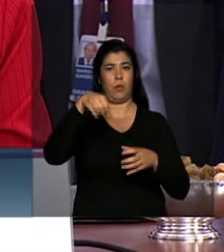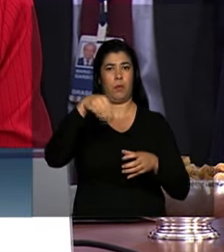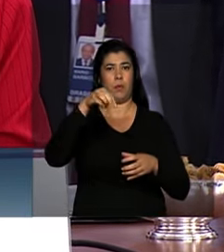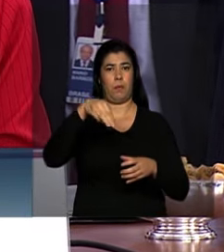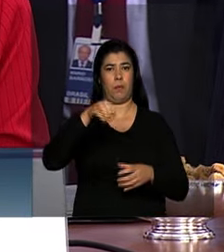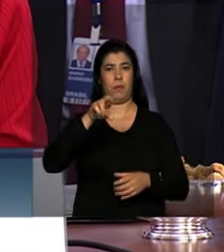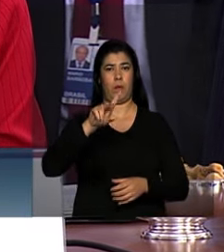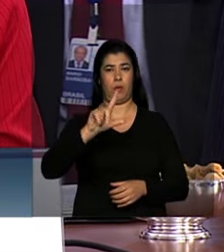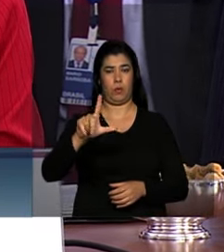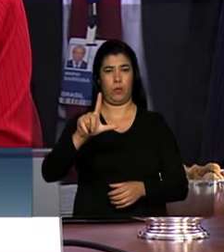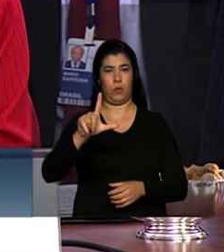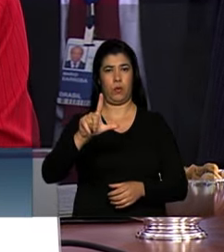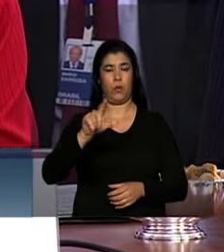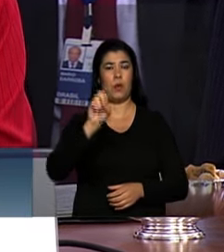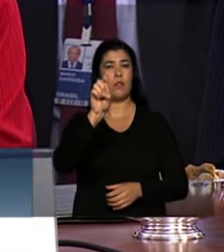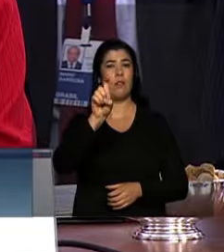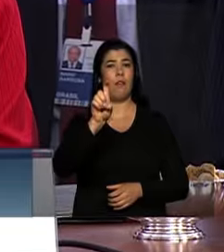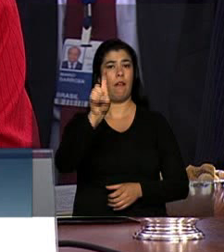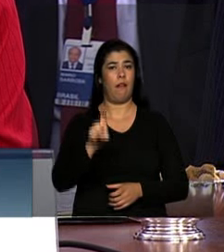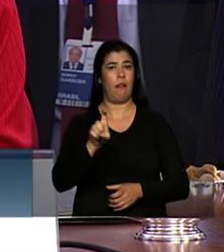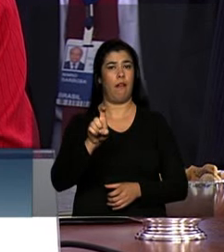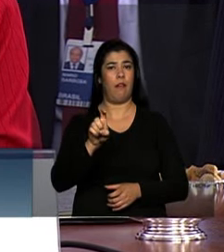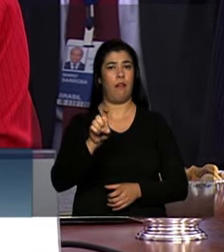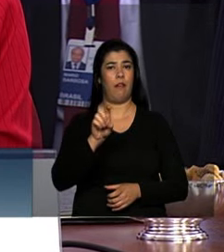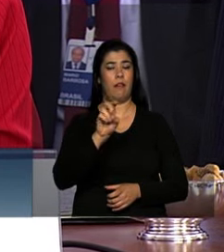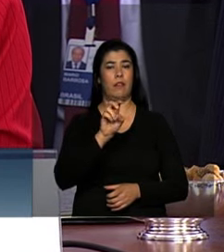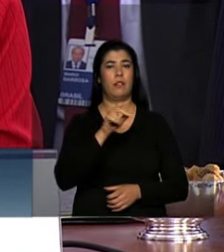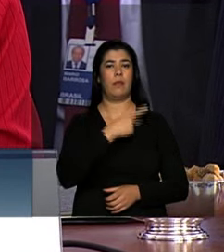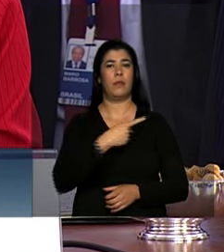O nosso querido ex-presidente Jango